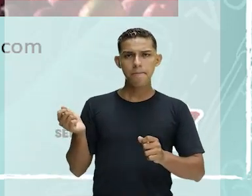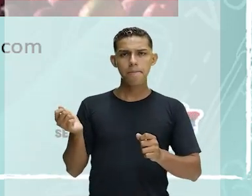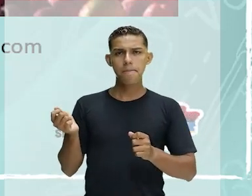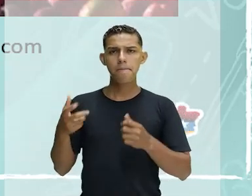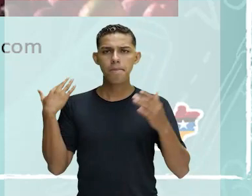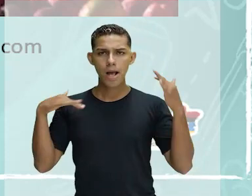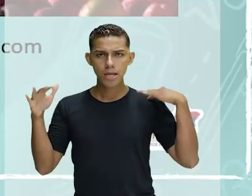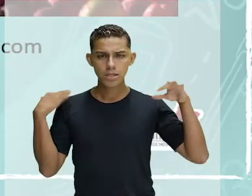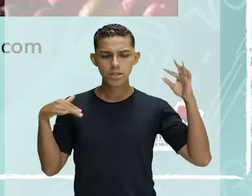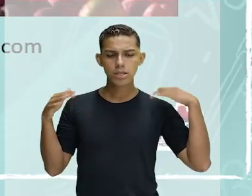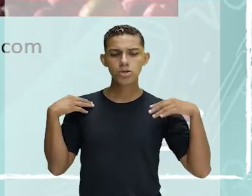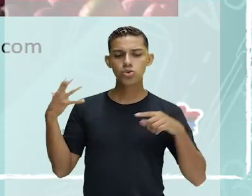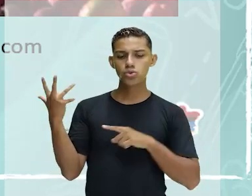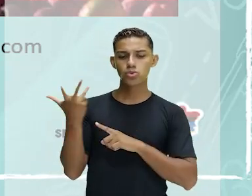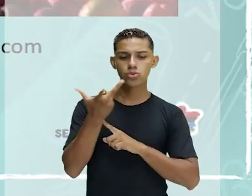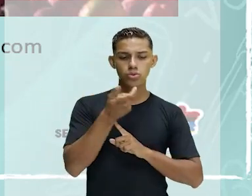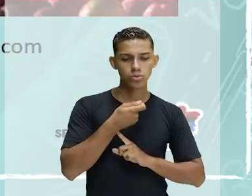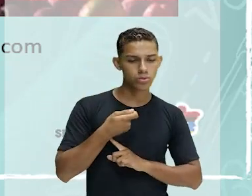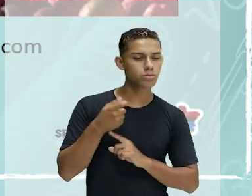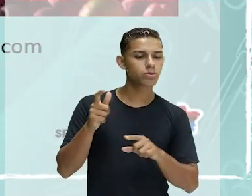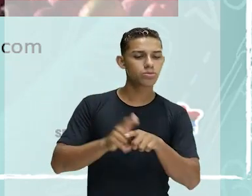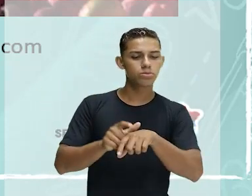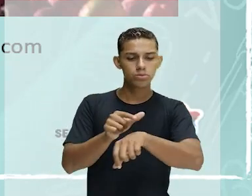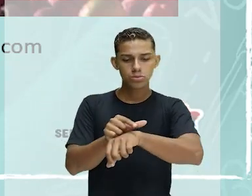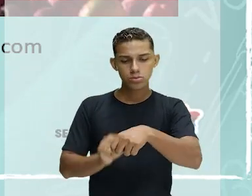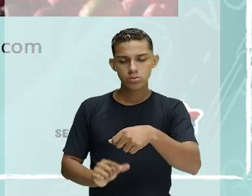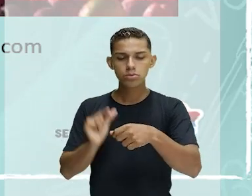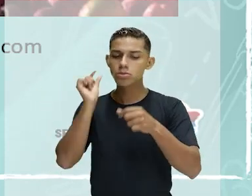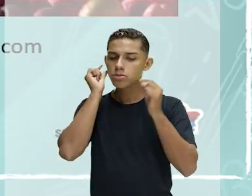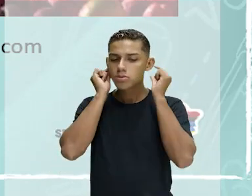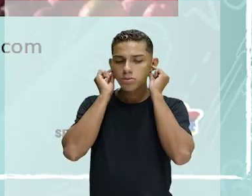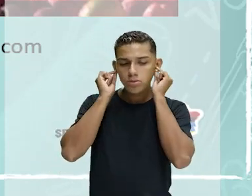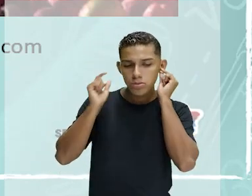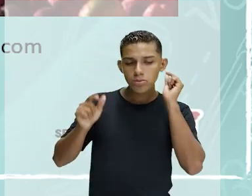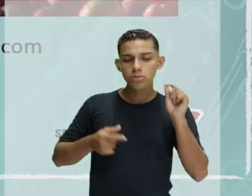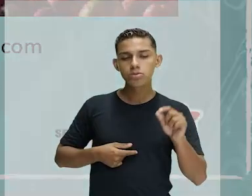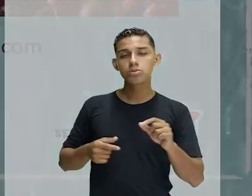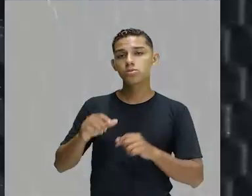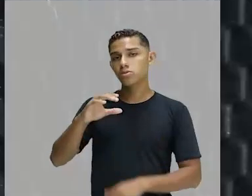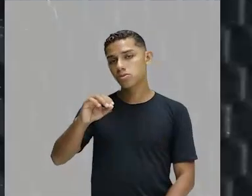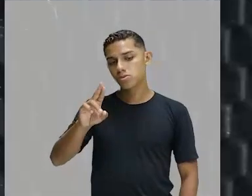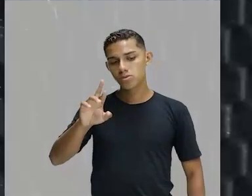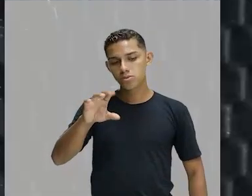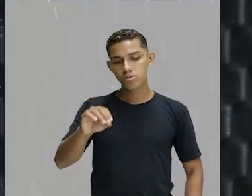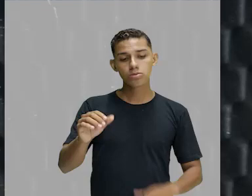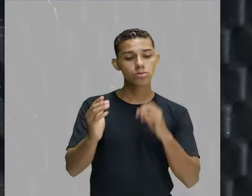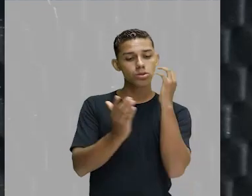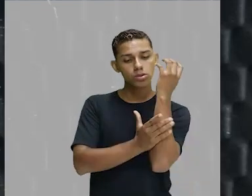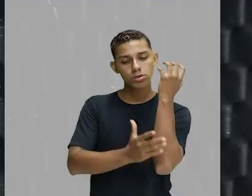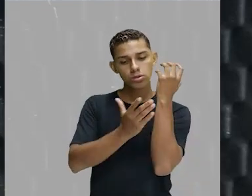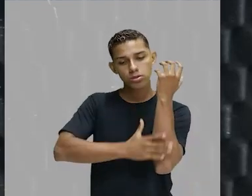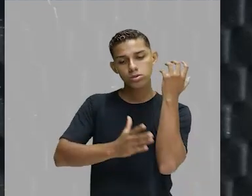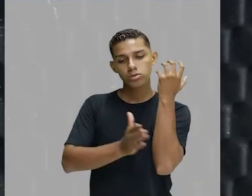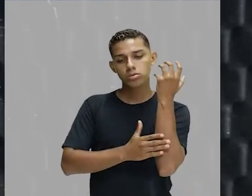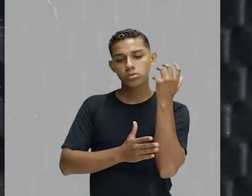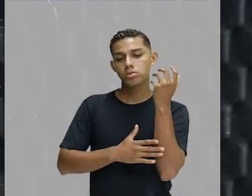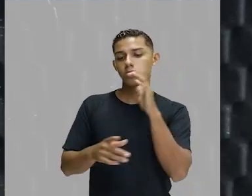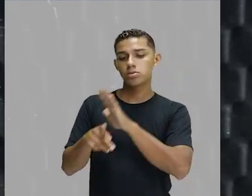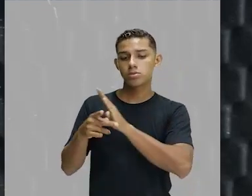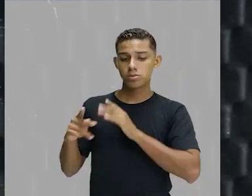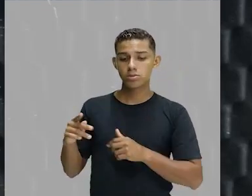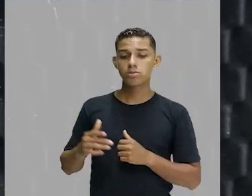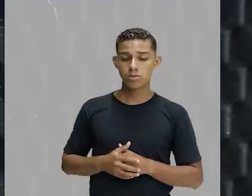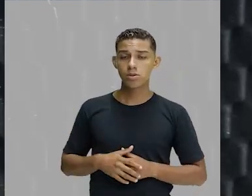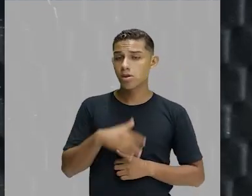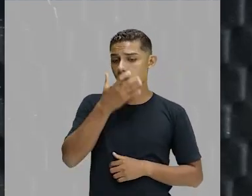joalheria, couro e madeira. Então, eu trouxe aqui para vocês a matéria-prima da cidra,